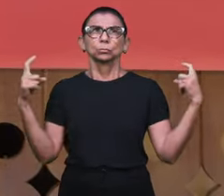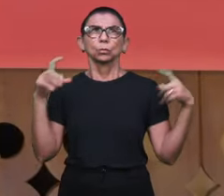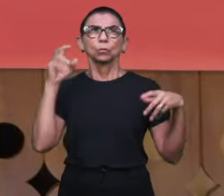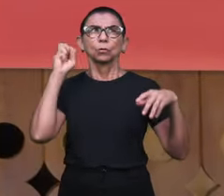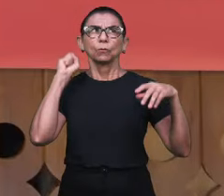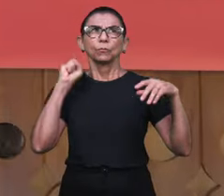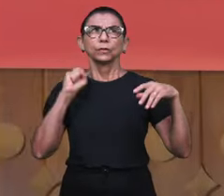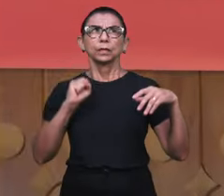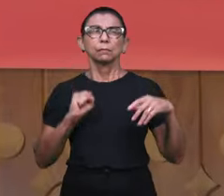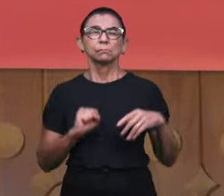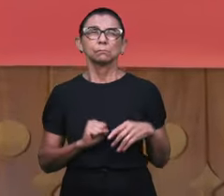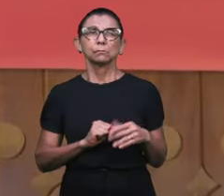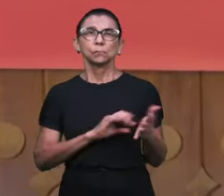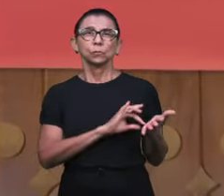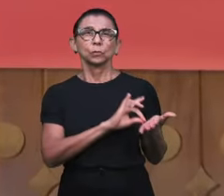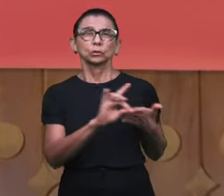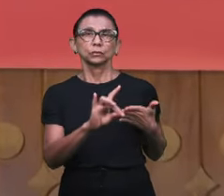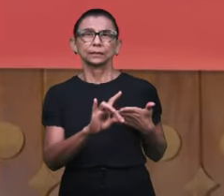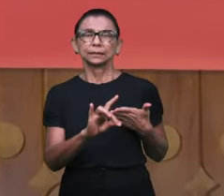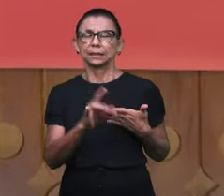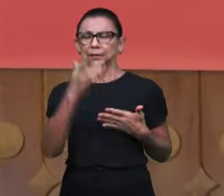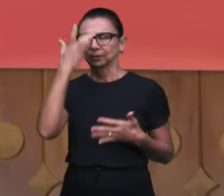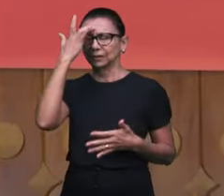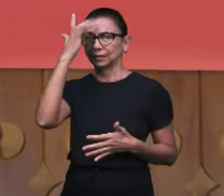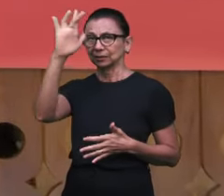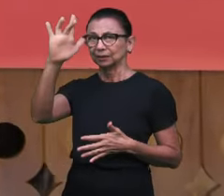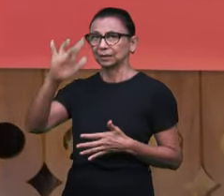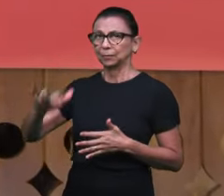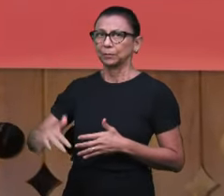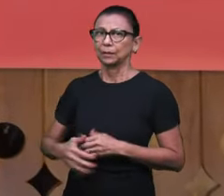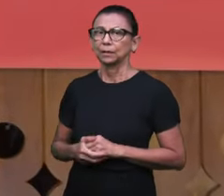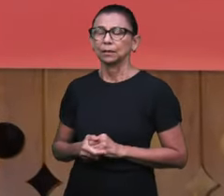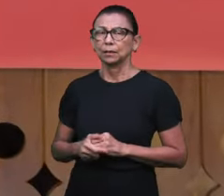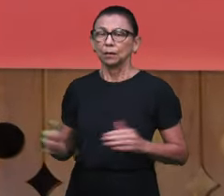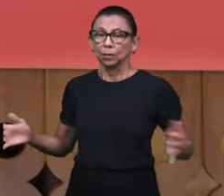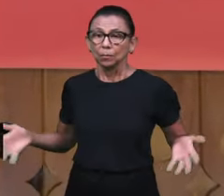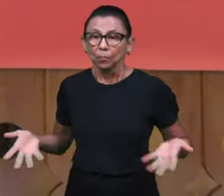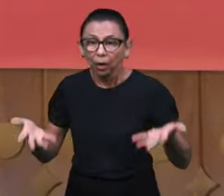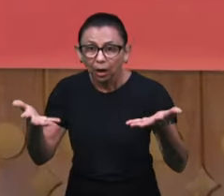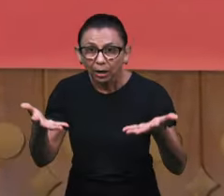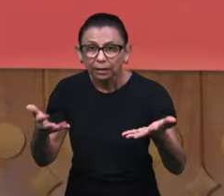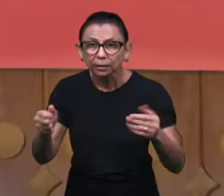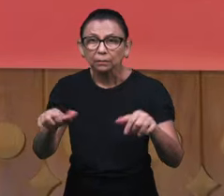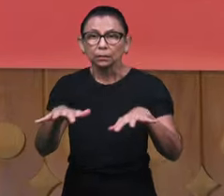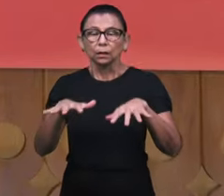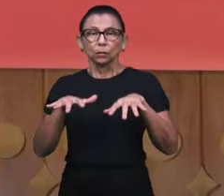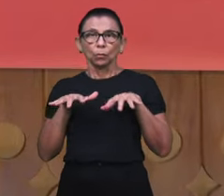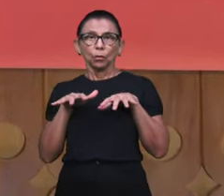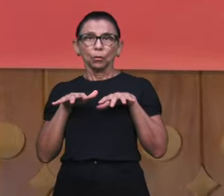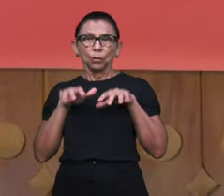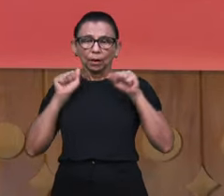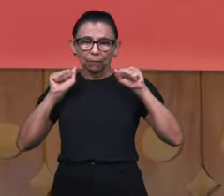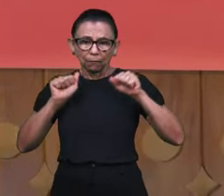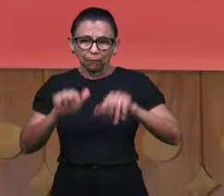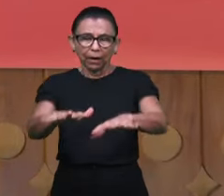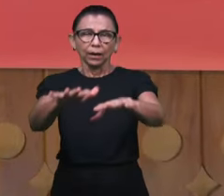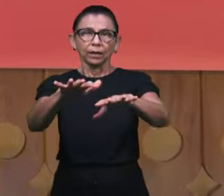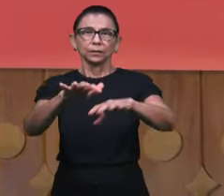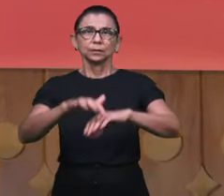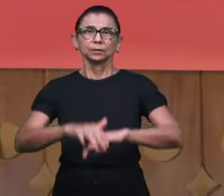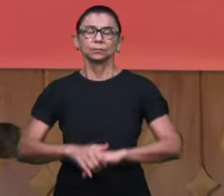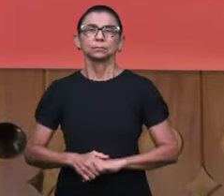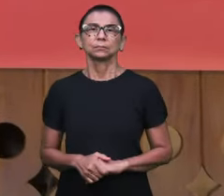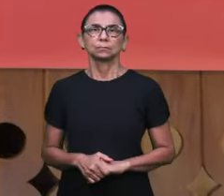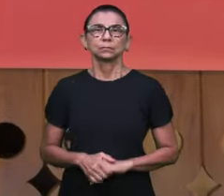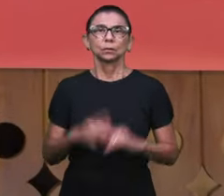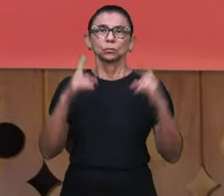Israel. Então diz assim, recua, aí todo mundo recuava, avança, todo mundo dizia, está chegando ajuda para